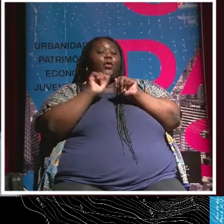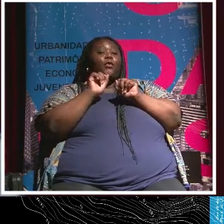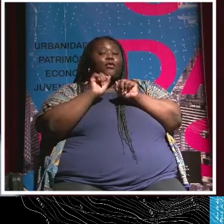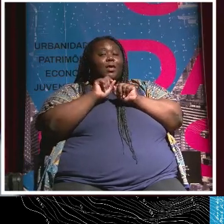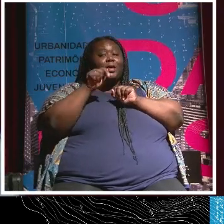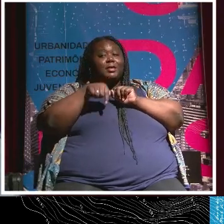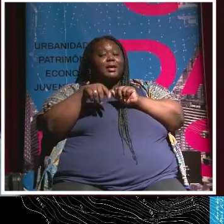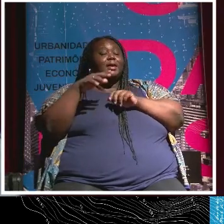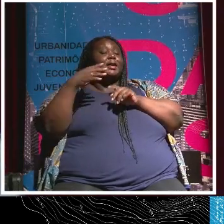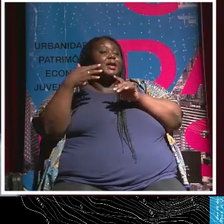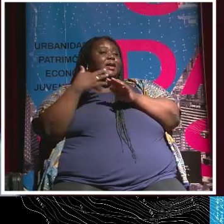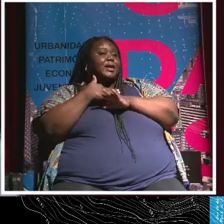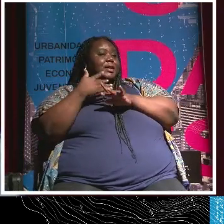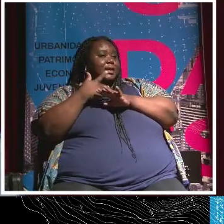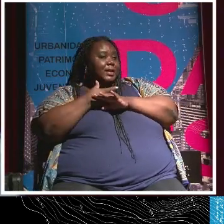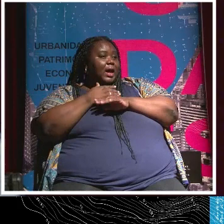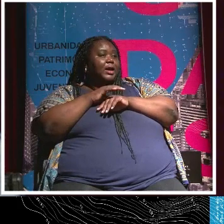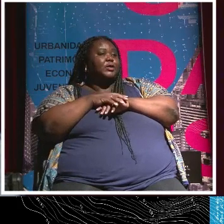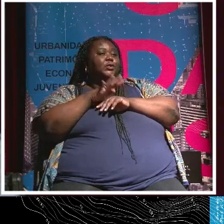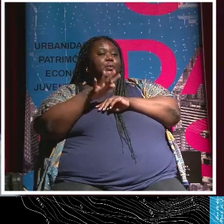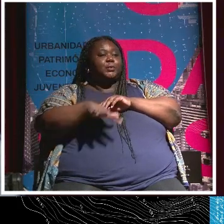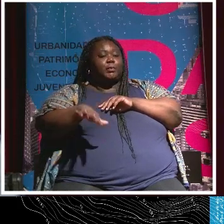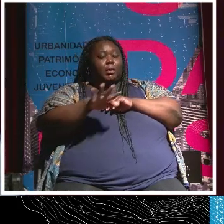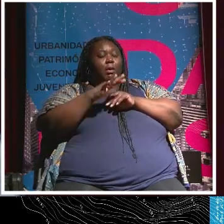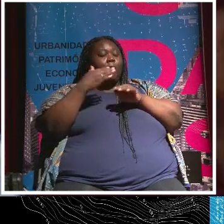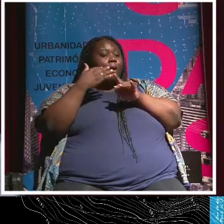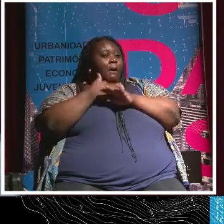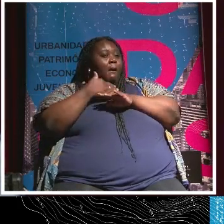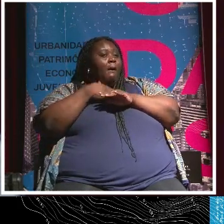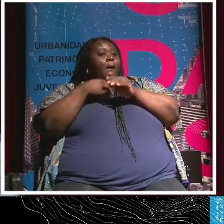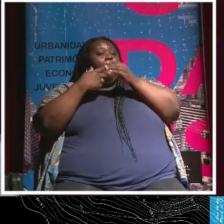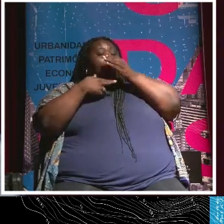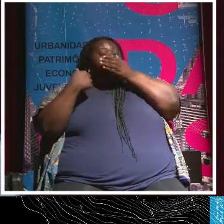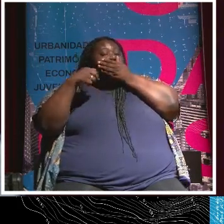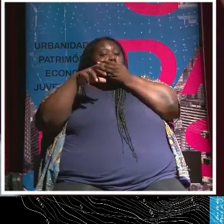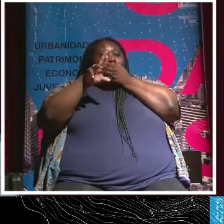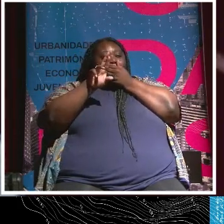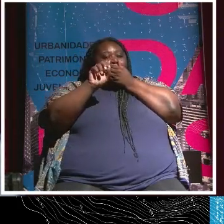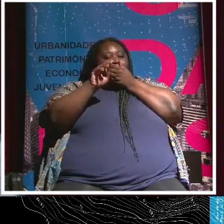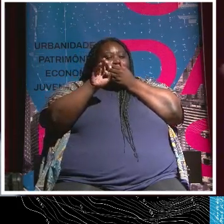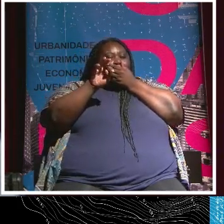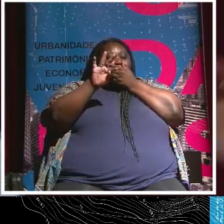na cidade, no campo das cidades, né? Eu sou Roberta,